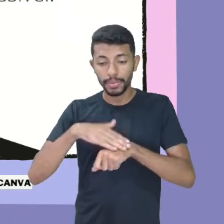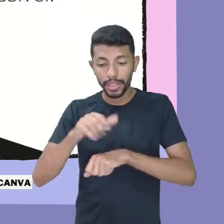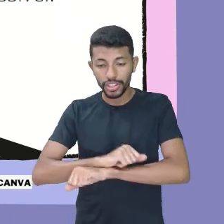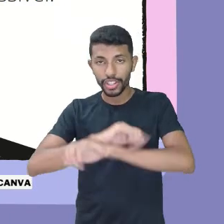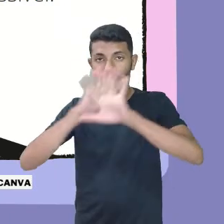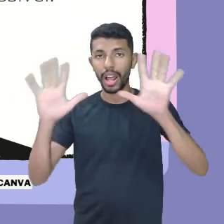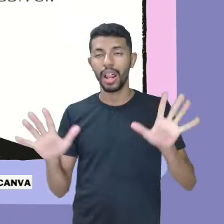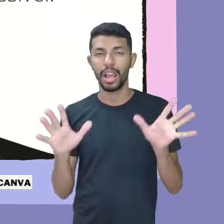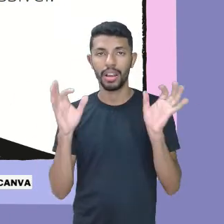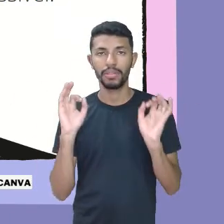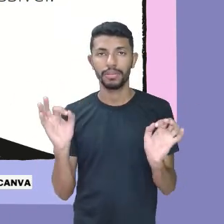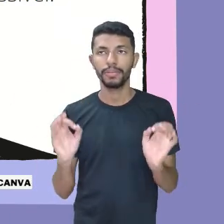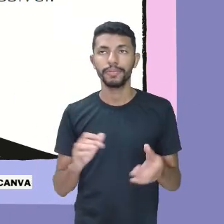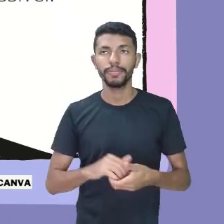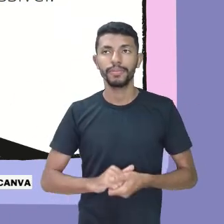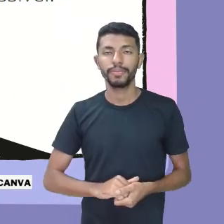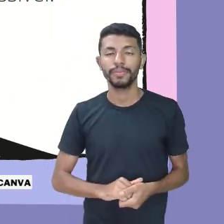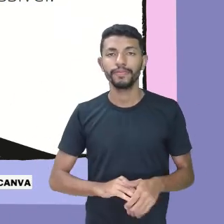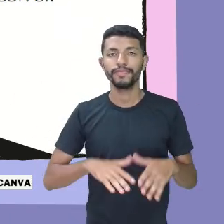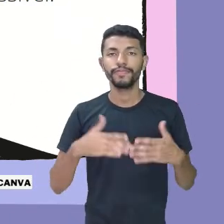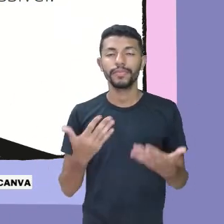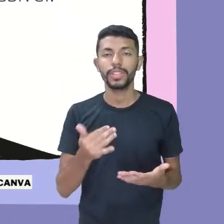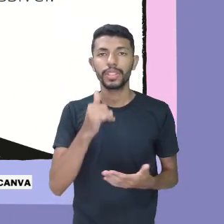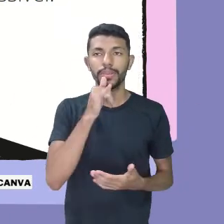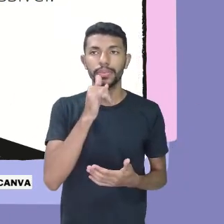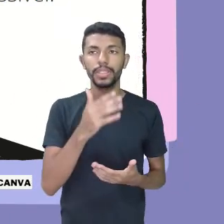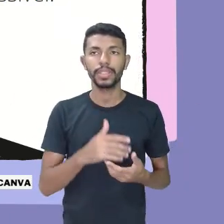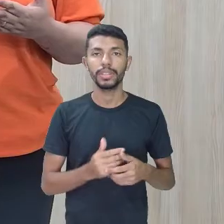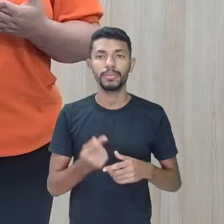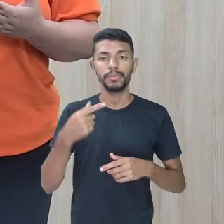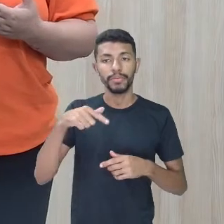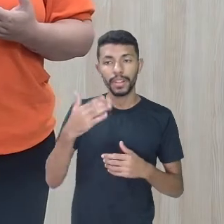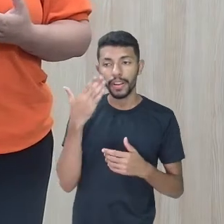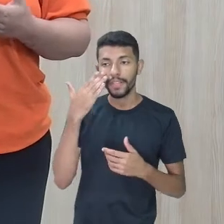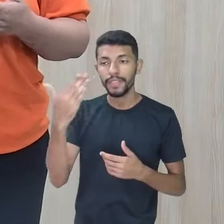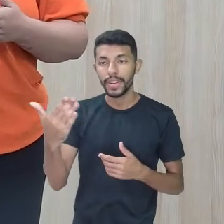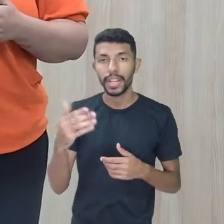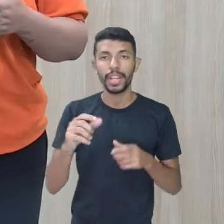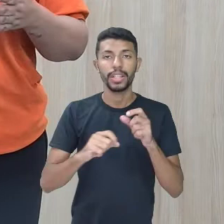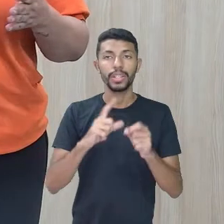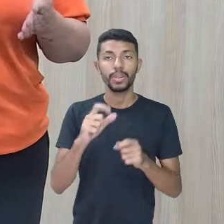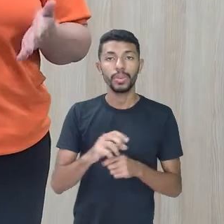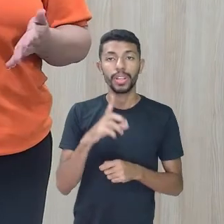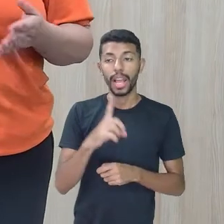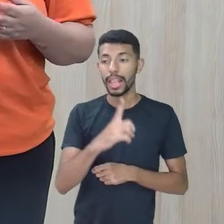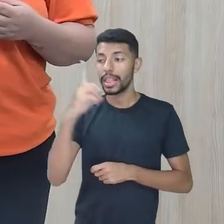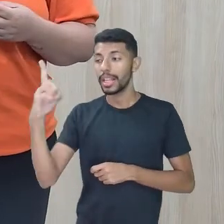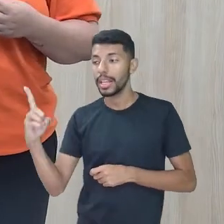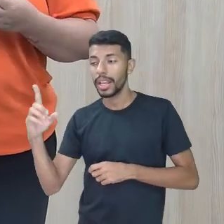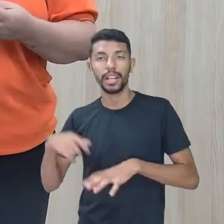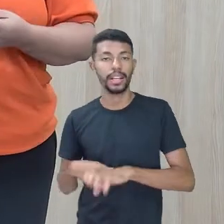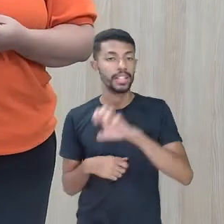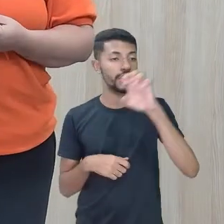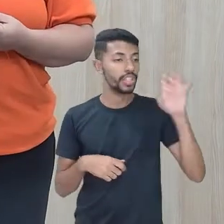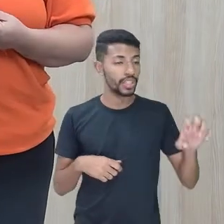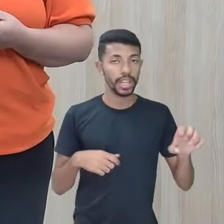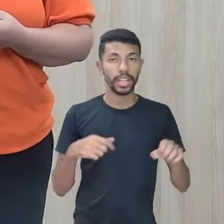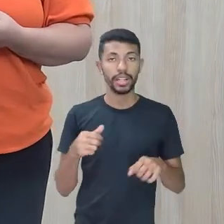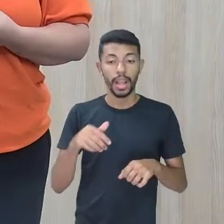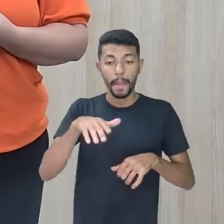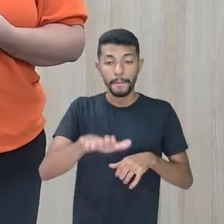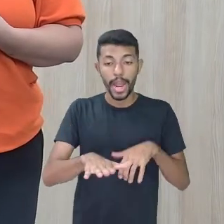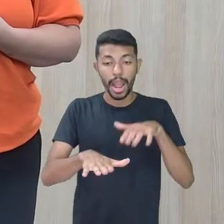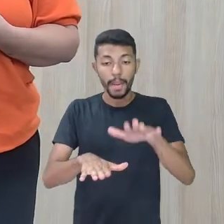claro possível. Então, vai para frente, à direita, à esquerda, 2